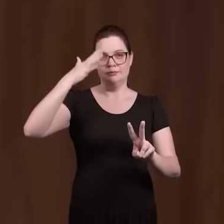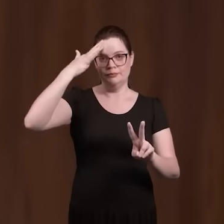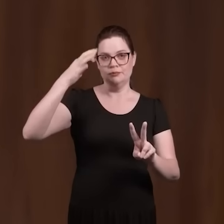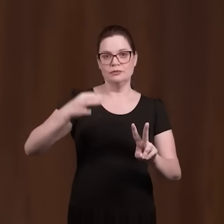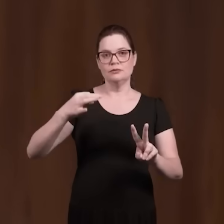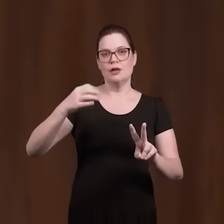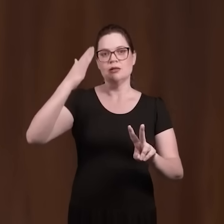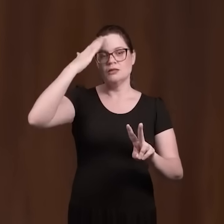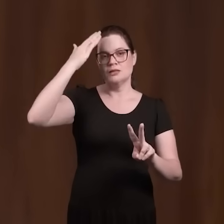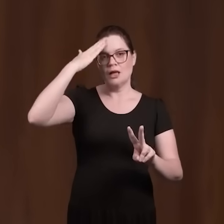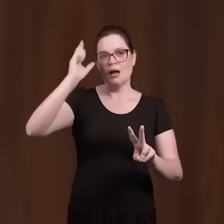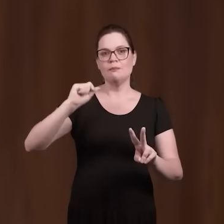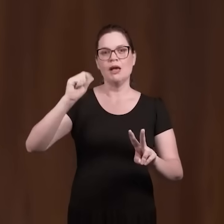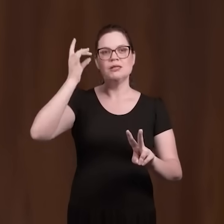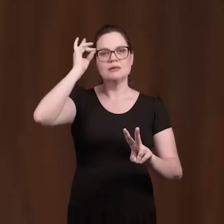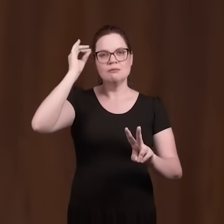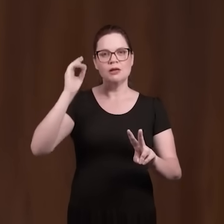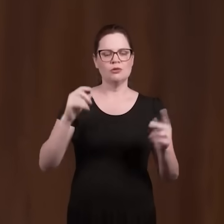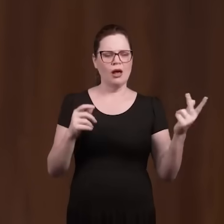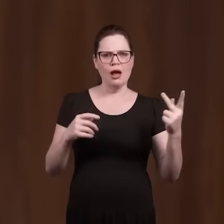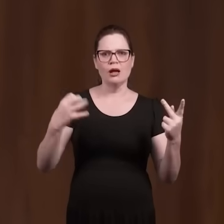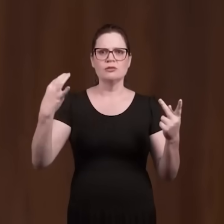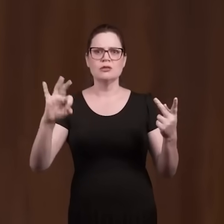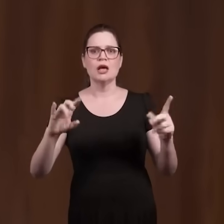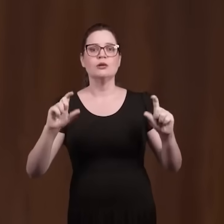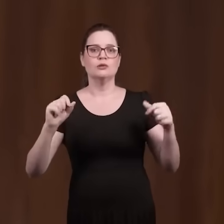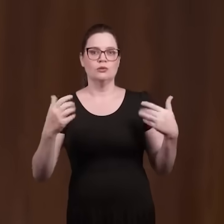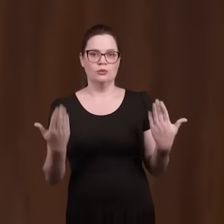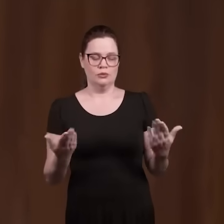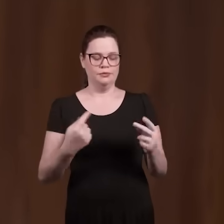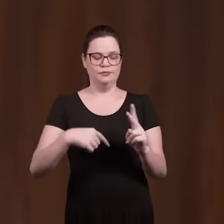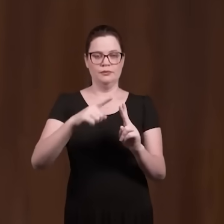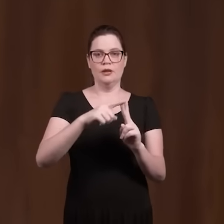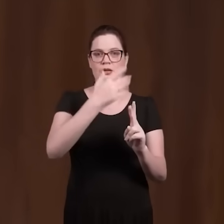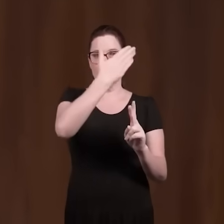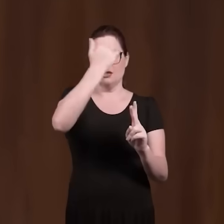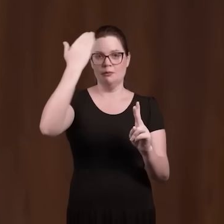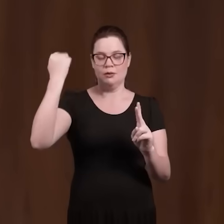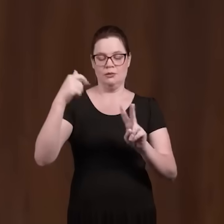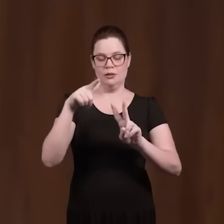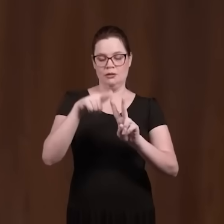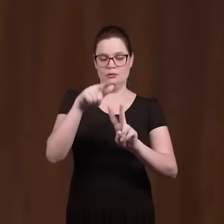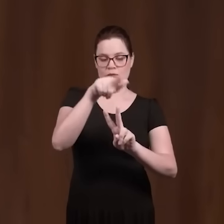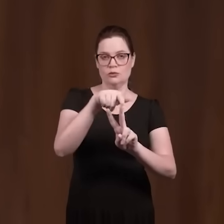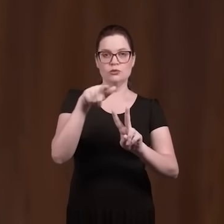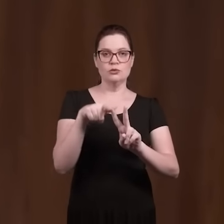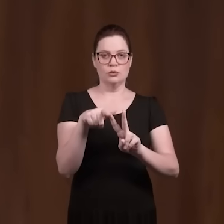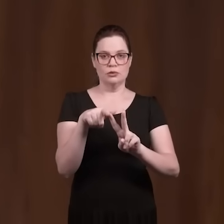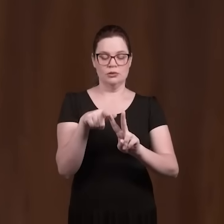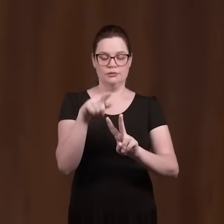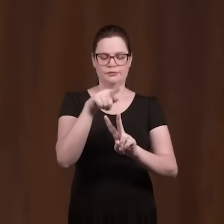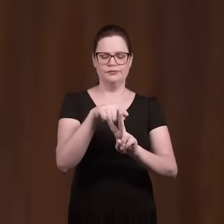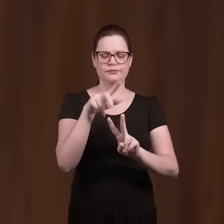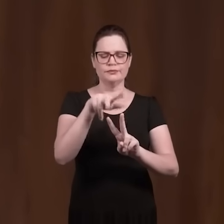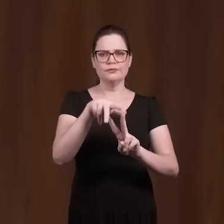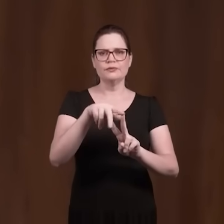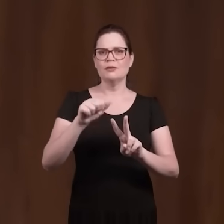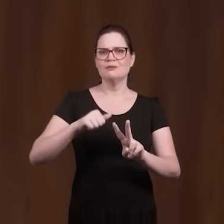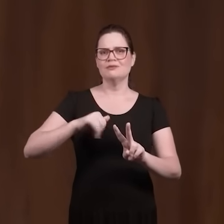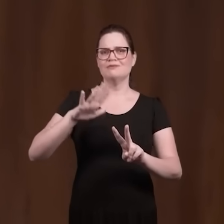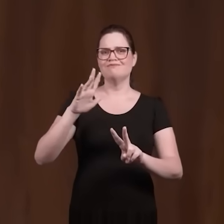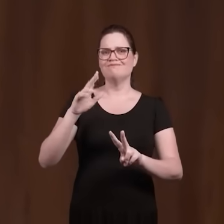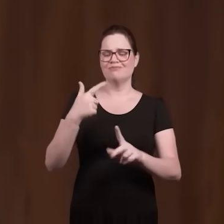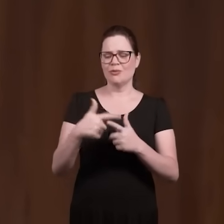de espíritos, e o primeiro dom, que é a palavra de sabedoria. Esses dois dons, o grande